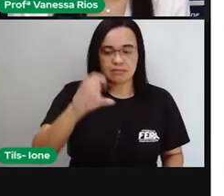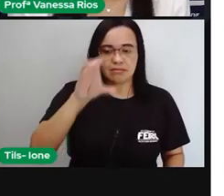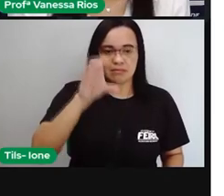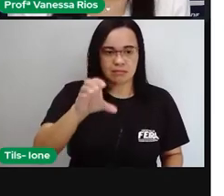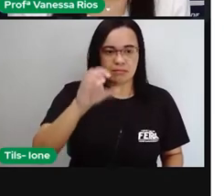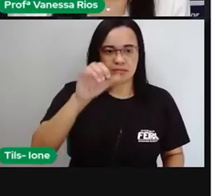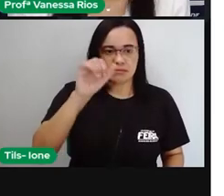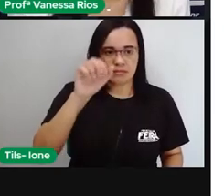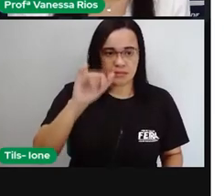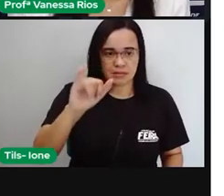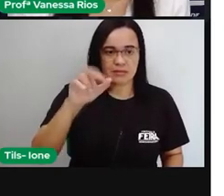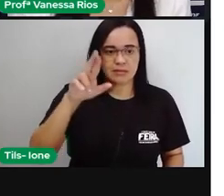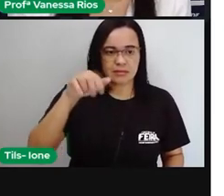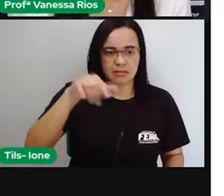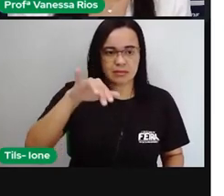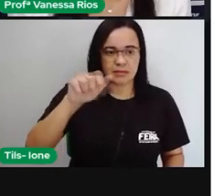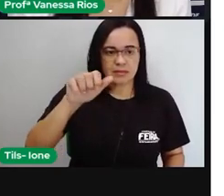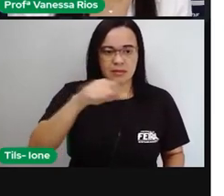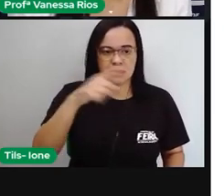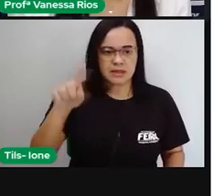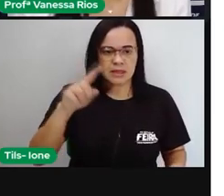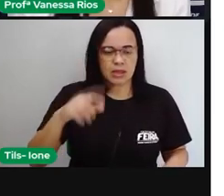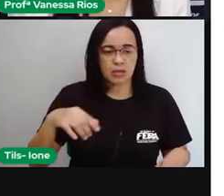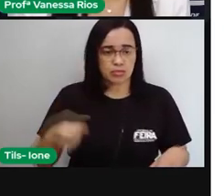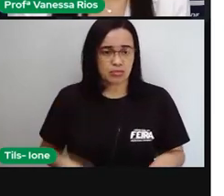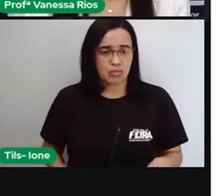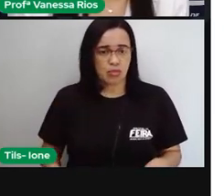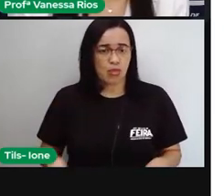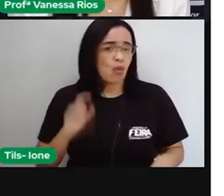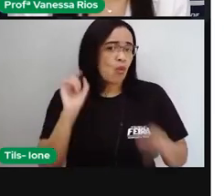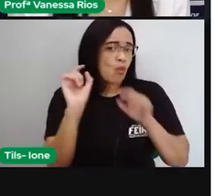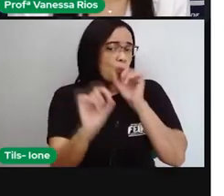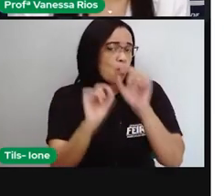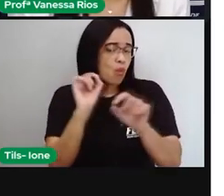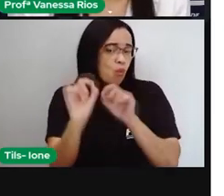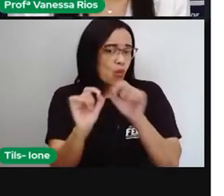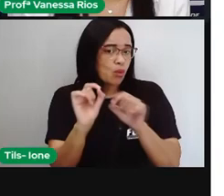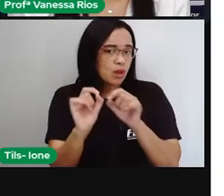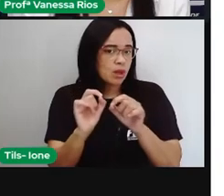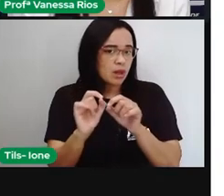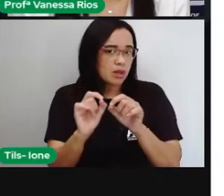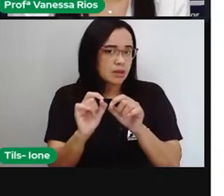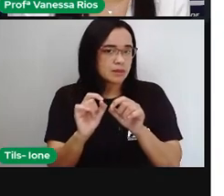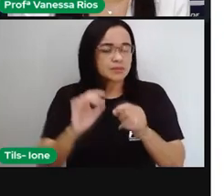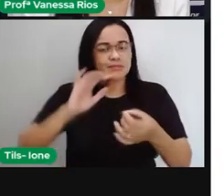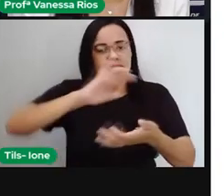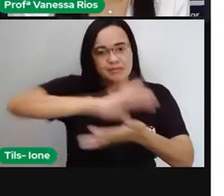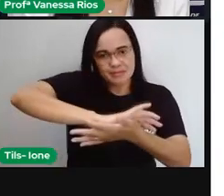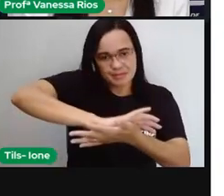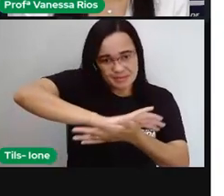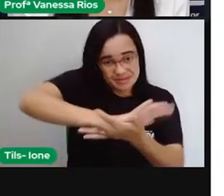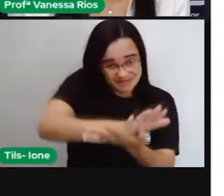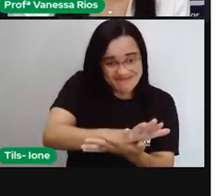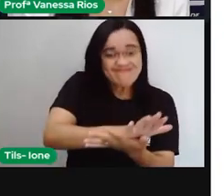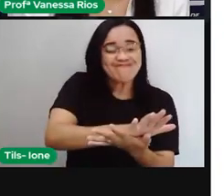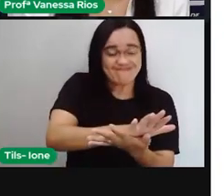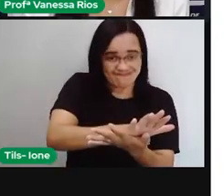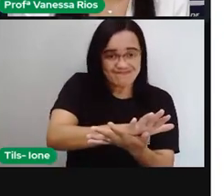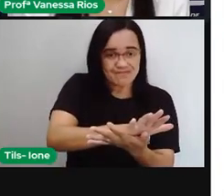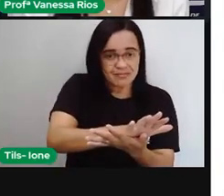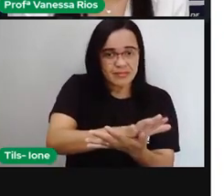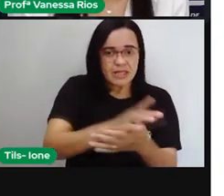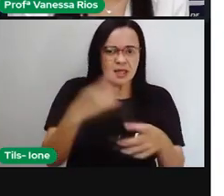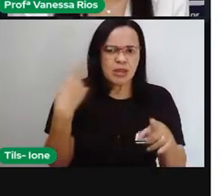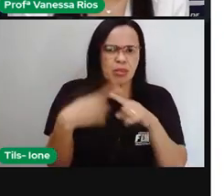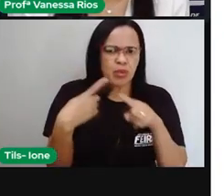no preconceito. Ocorre quando não se trata membros de determinado grupo com respeito, mas com